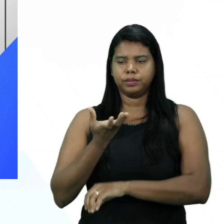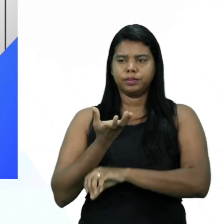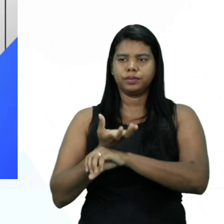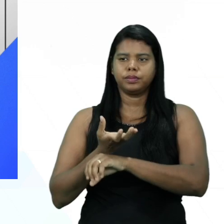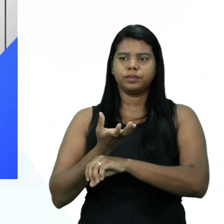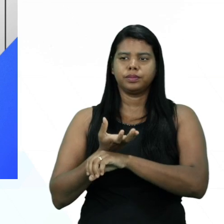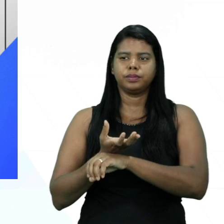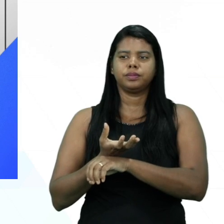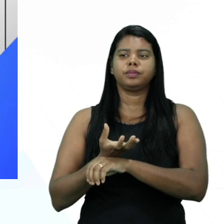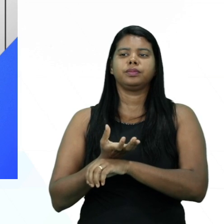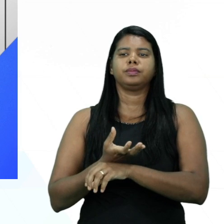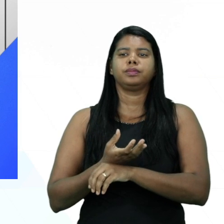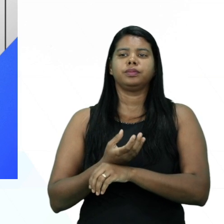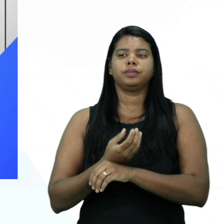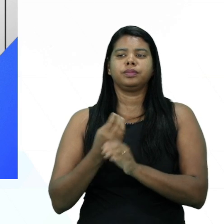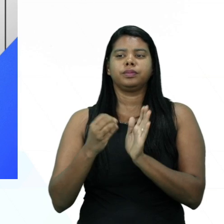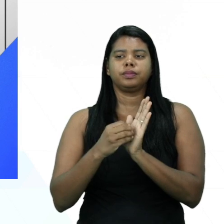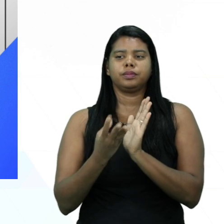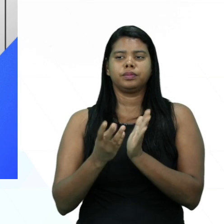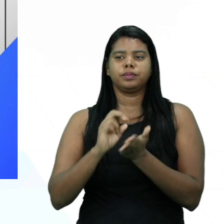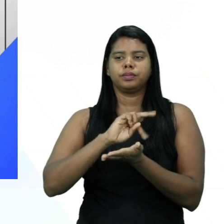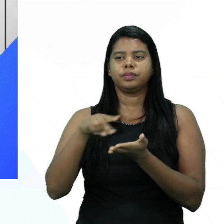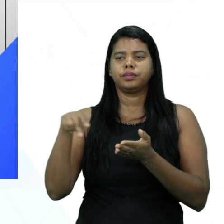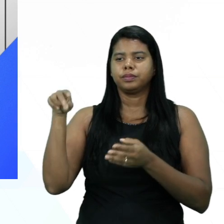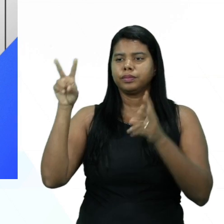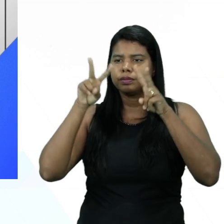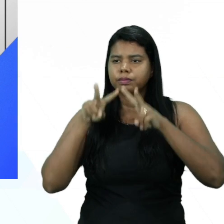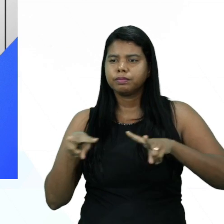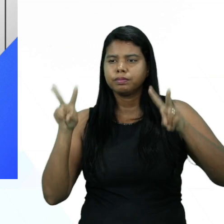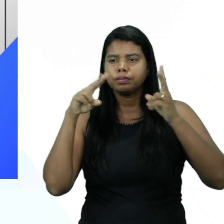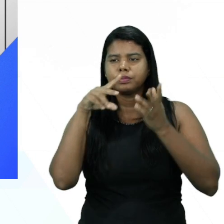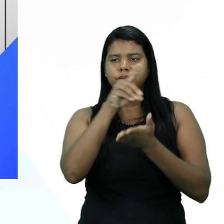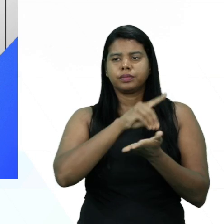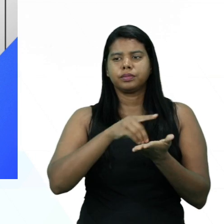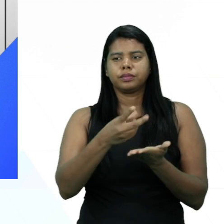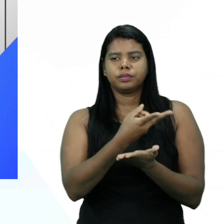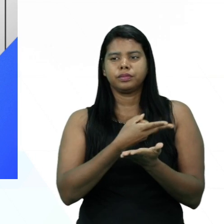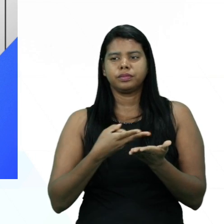criar composições visuais usando os elementos do design gráfico.